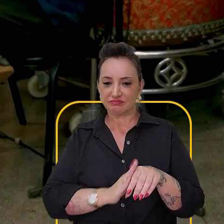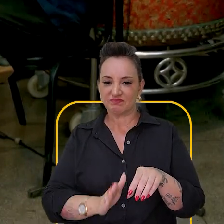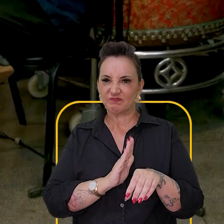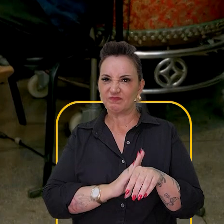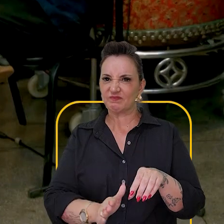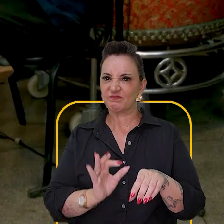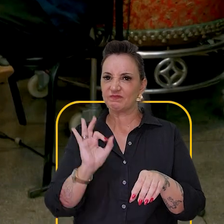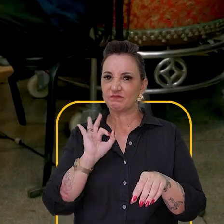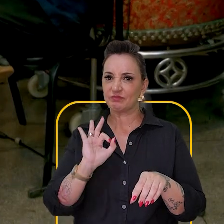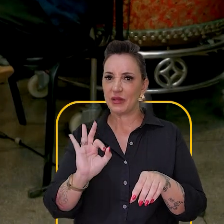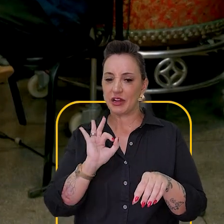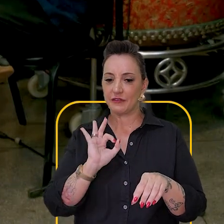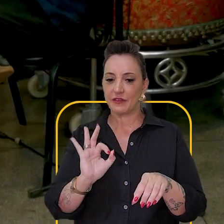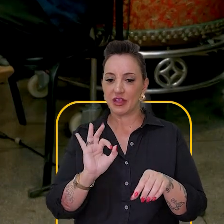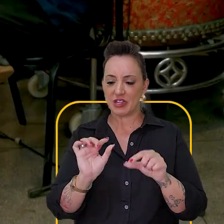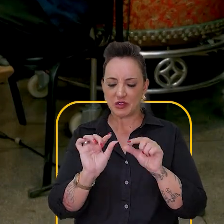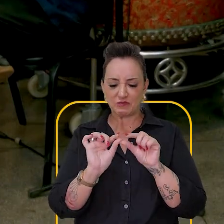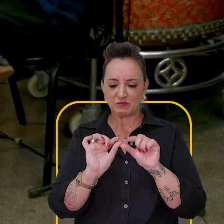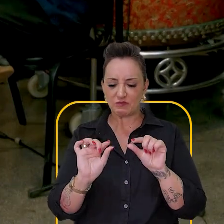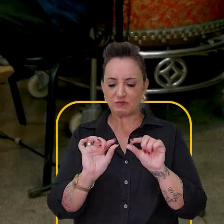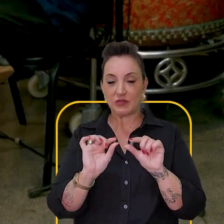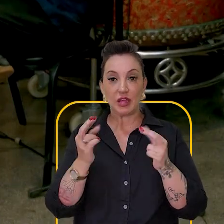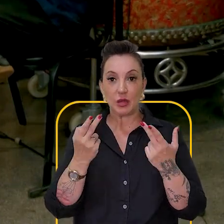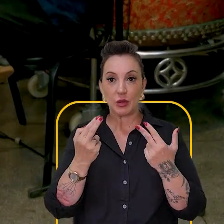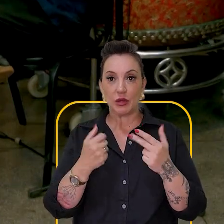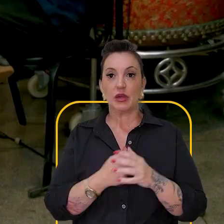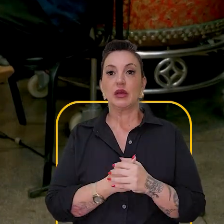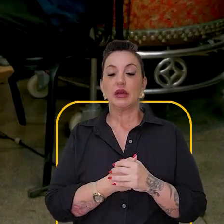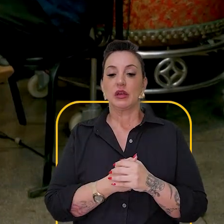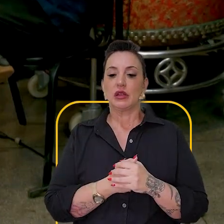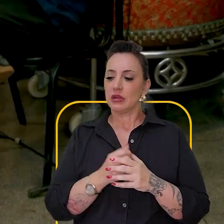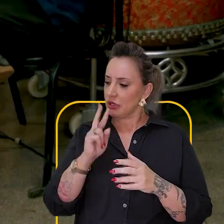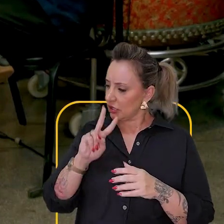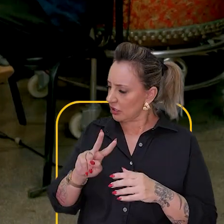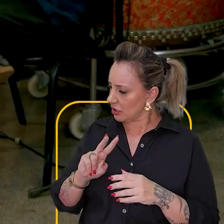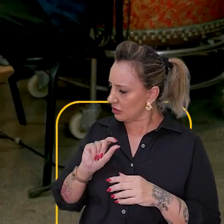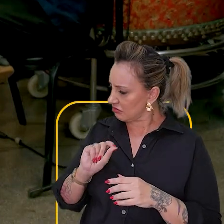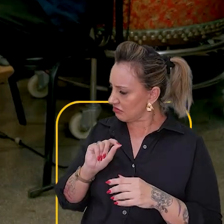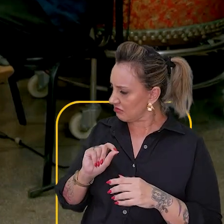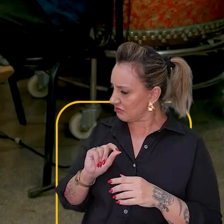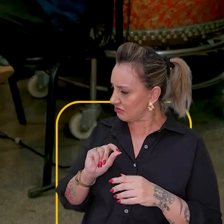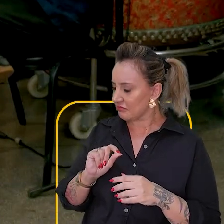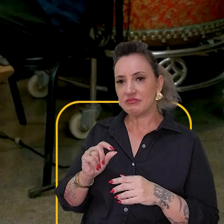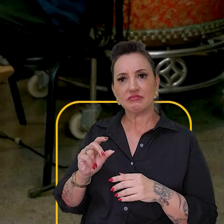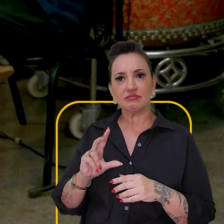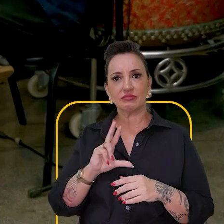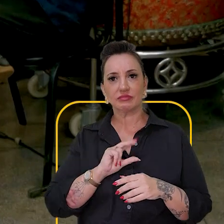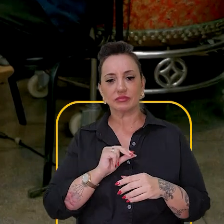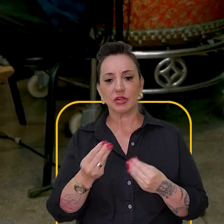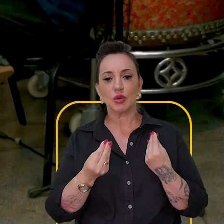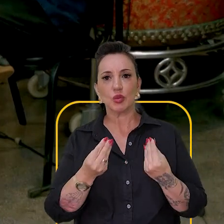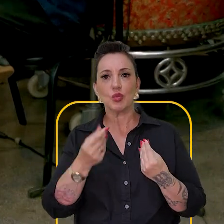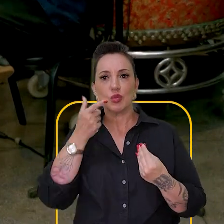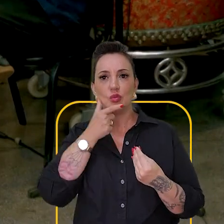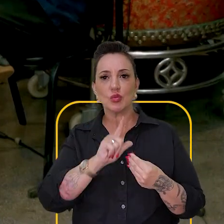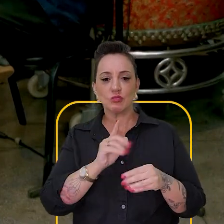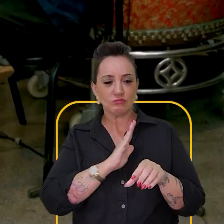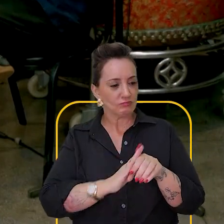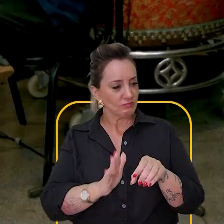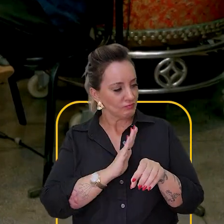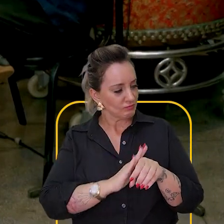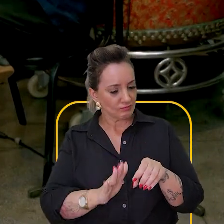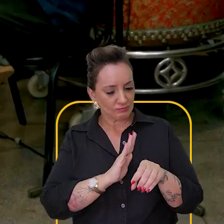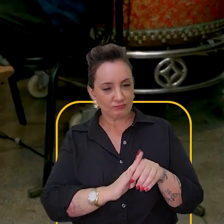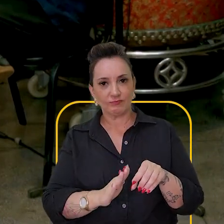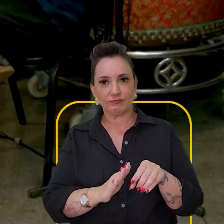fatias perfeitamente na mesma espessura Ele olhou e falou que bacana como é que você consegue